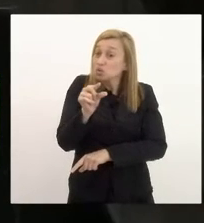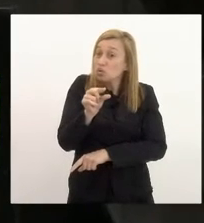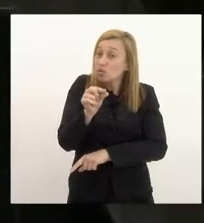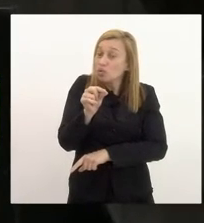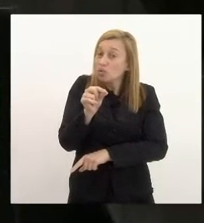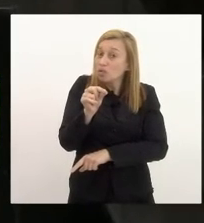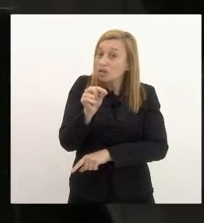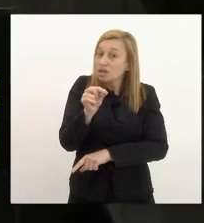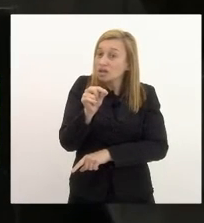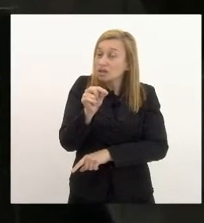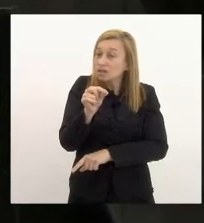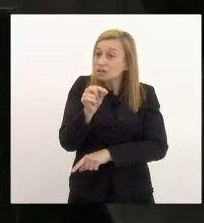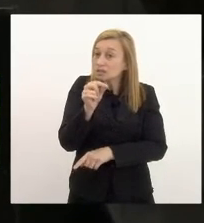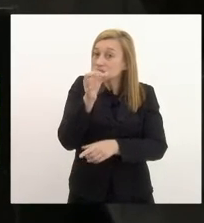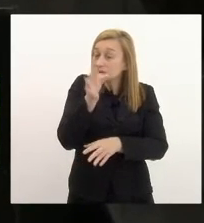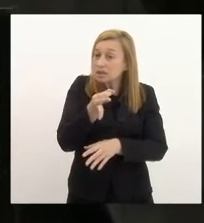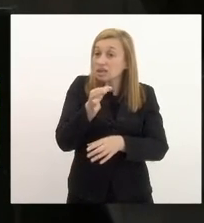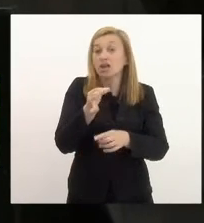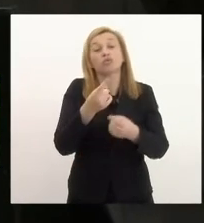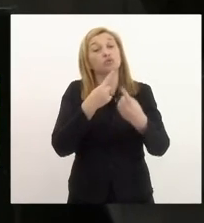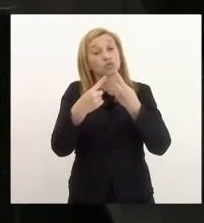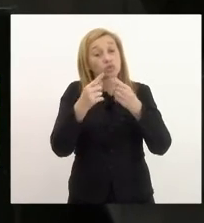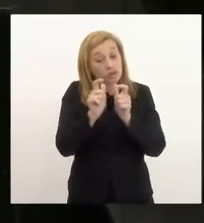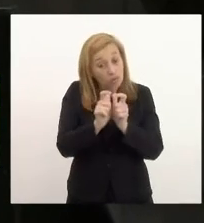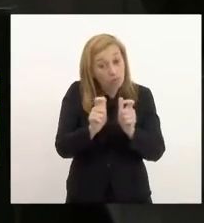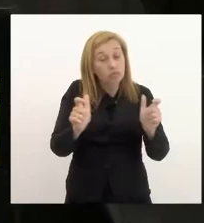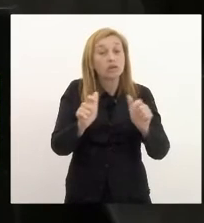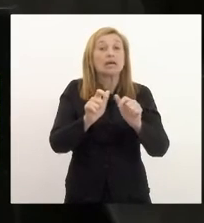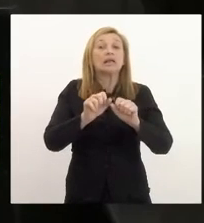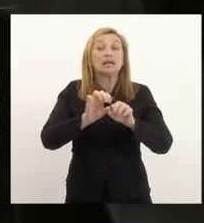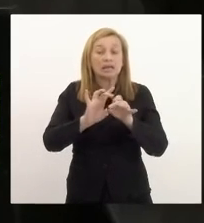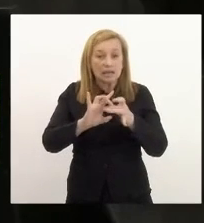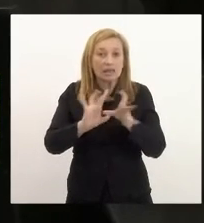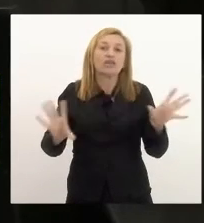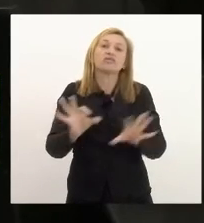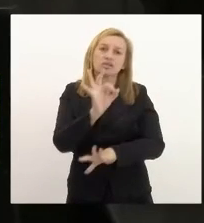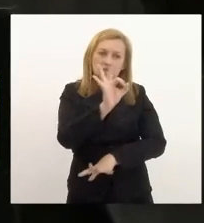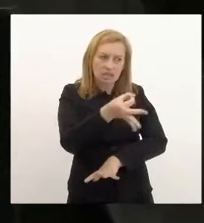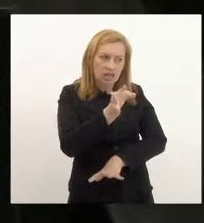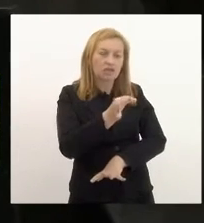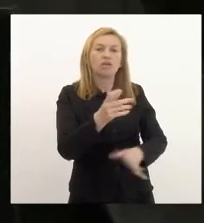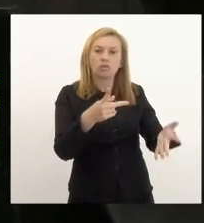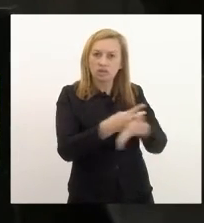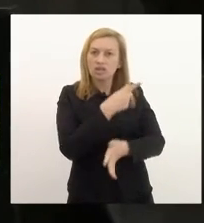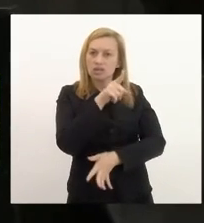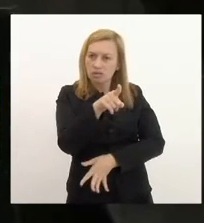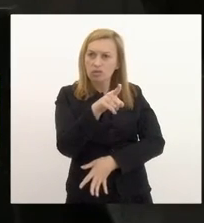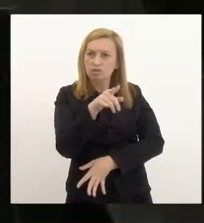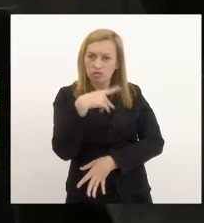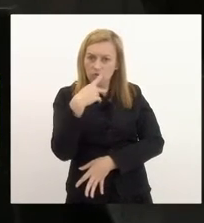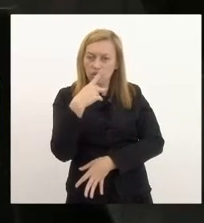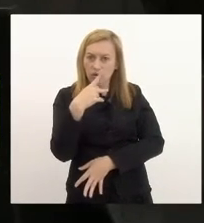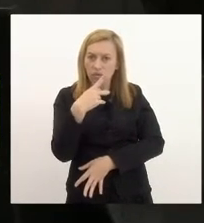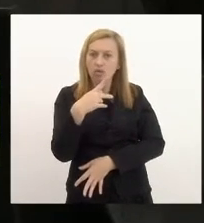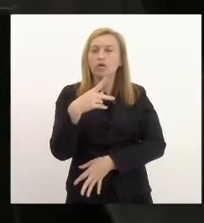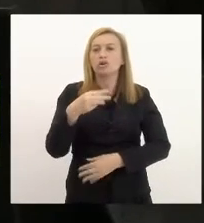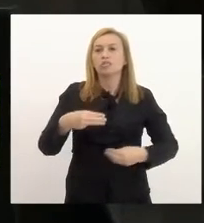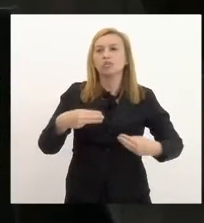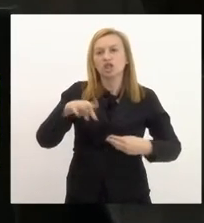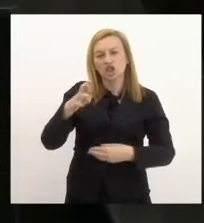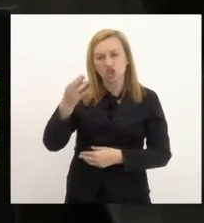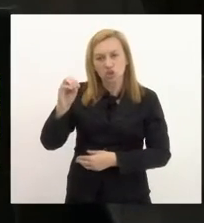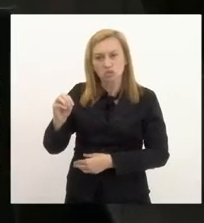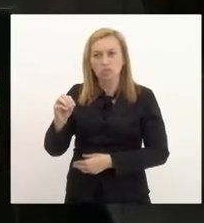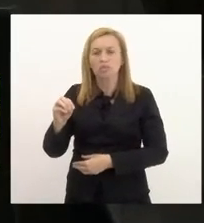consolidado uma corda enfrentam ao debate Aberto ao debate aberto de fato teve essa essa Pois é teve do ministro Barroso